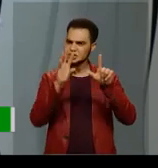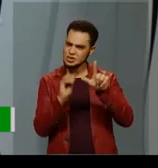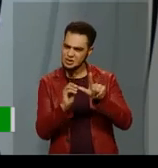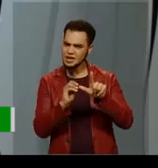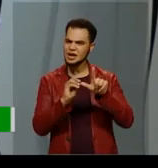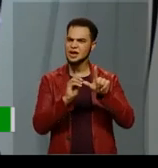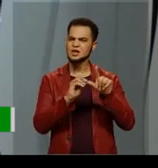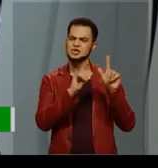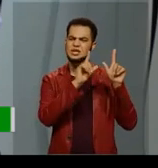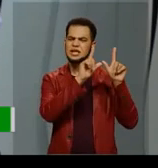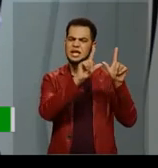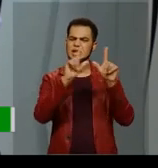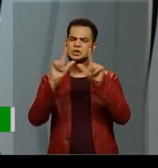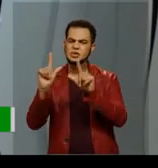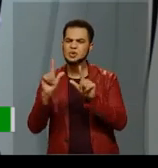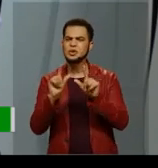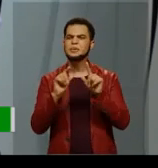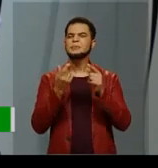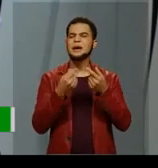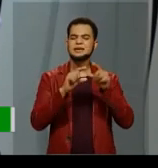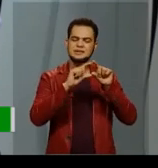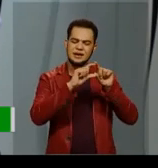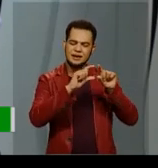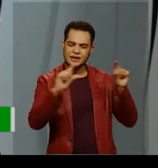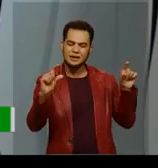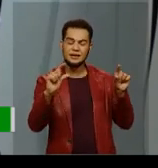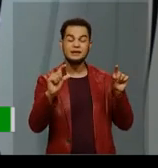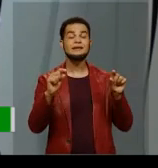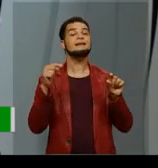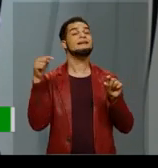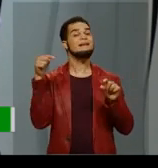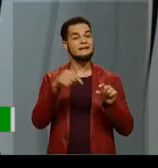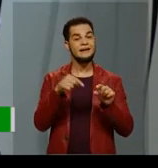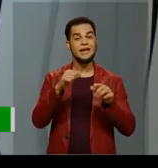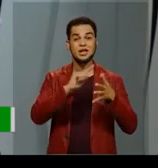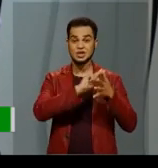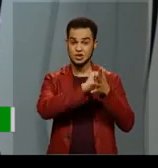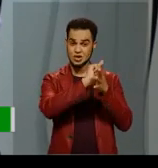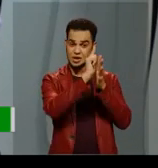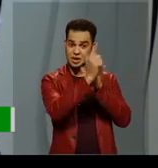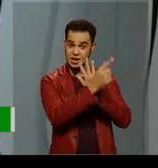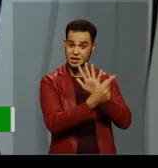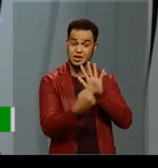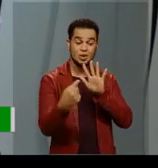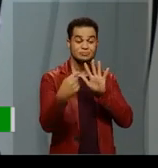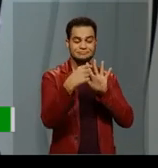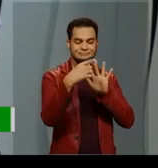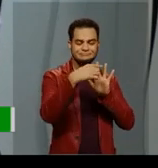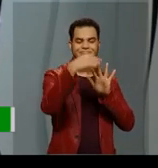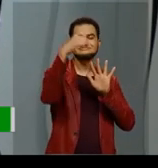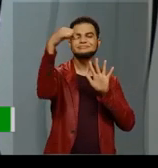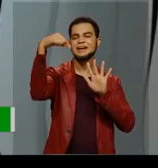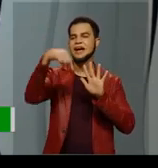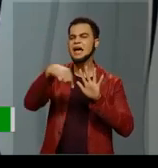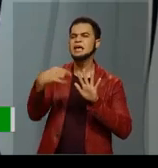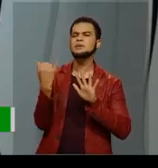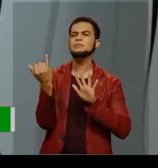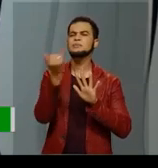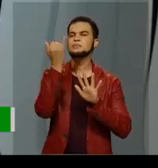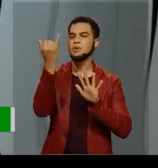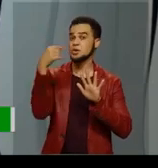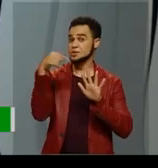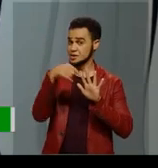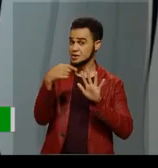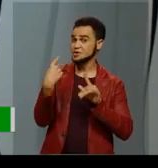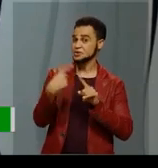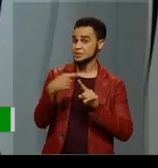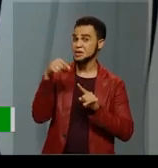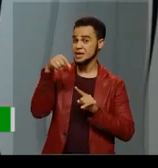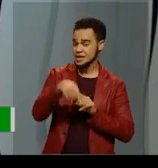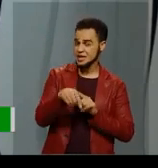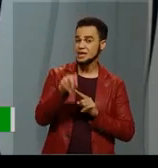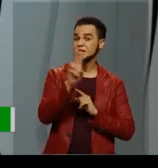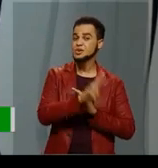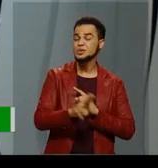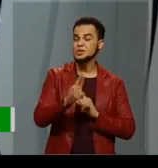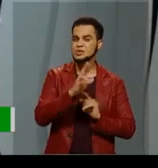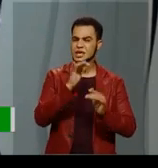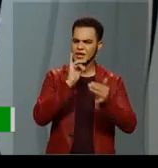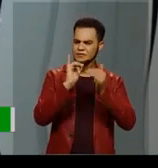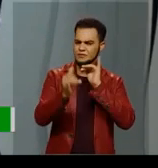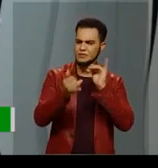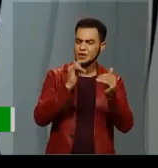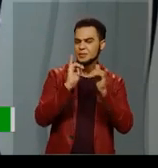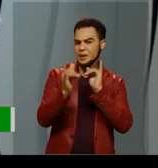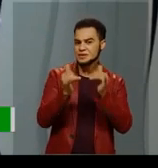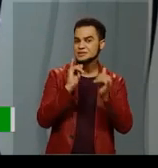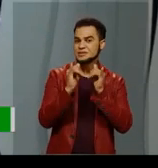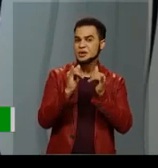que é a tirinha. Então, um gênero muito importante, muito interessante, que conjuga a informação verbal e a não verbal,